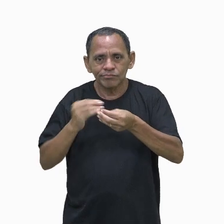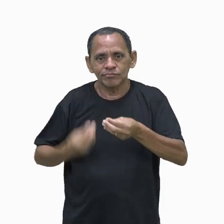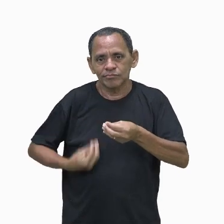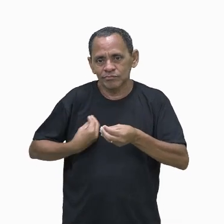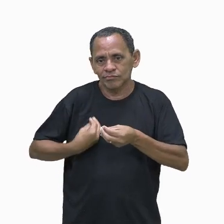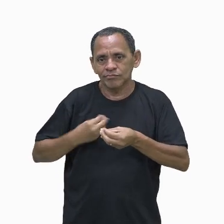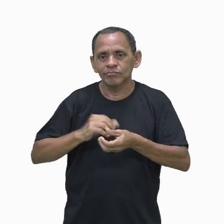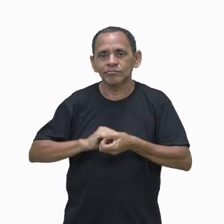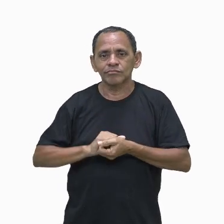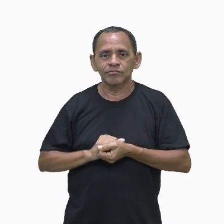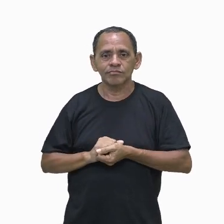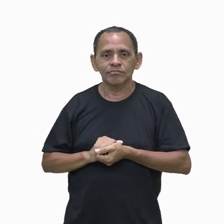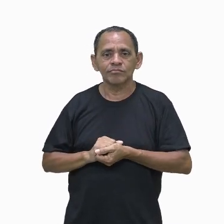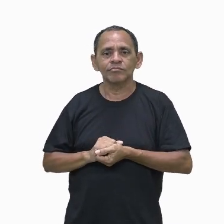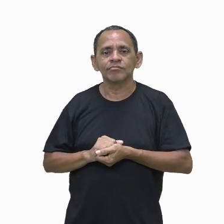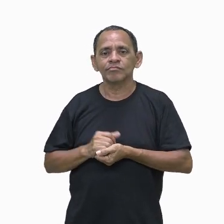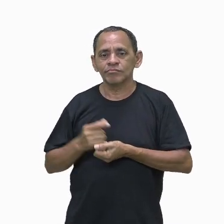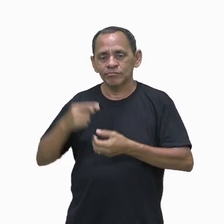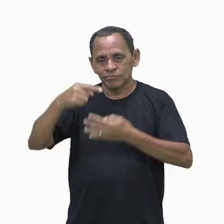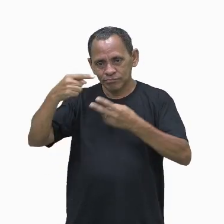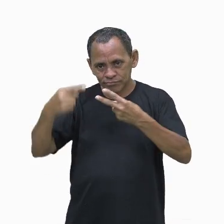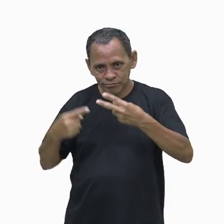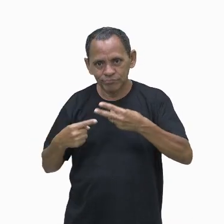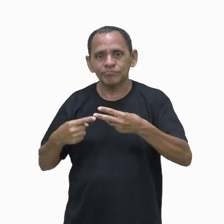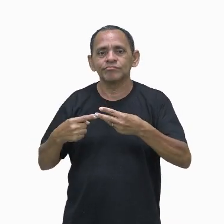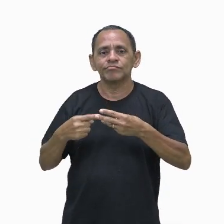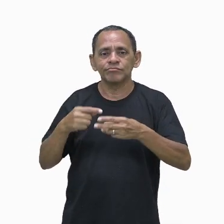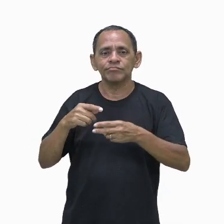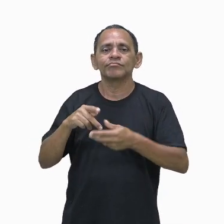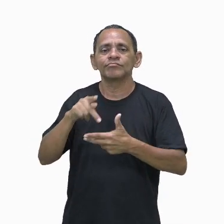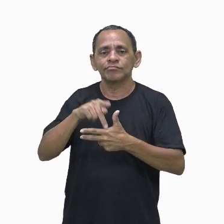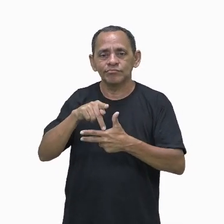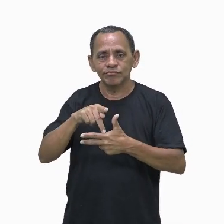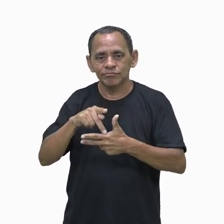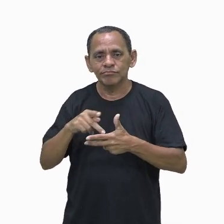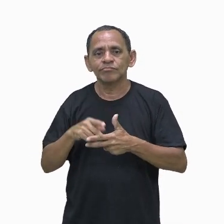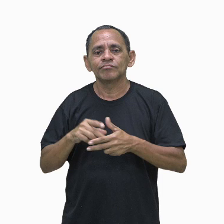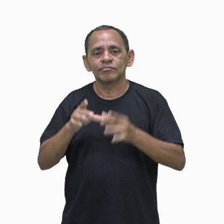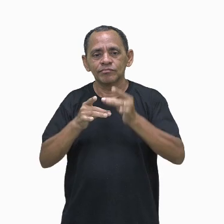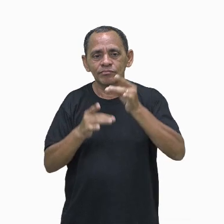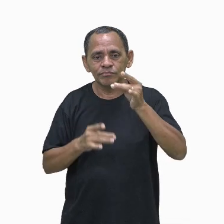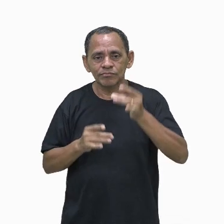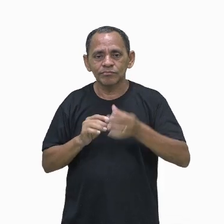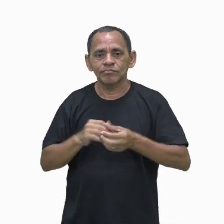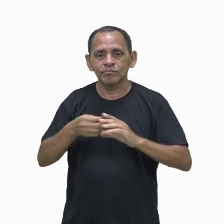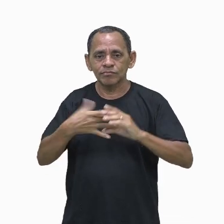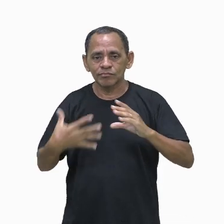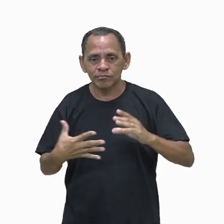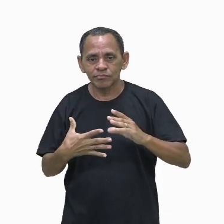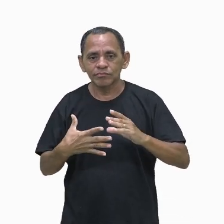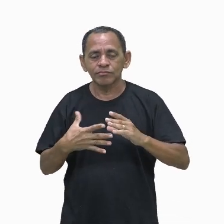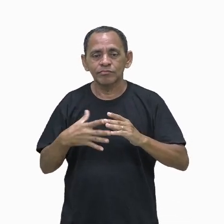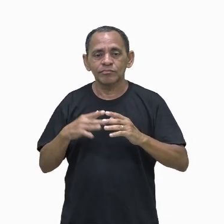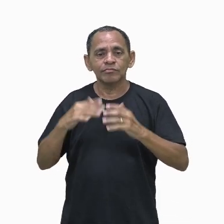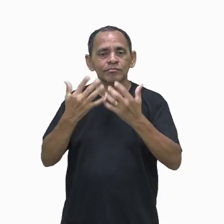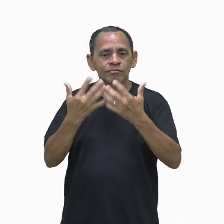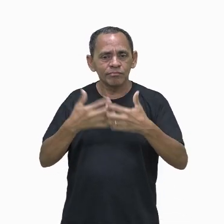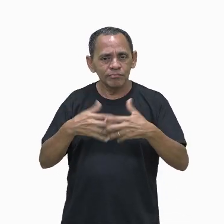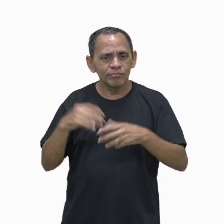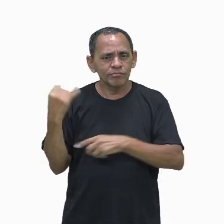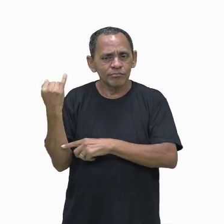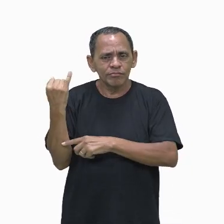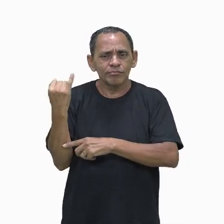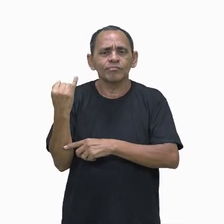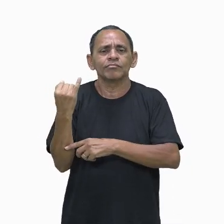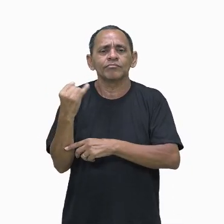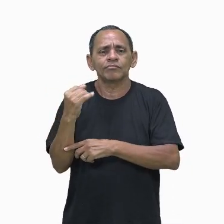vida, glicídios, lipídios e proteínas. O detalhamento desse objeto são características, funções e importância para